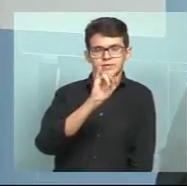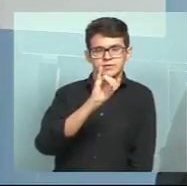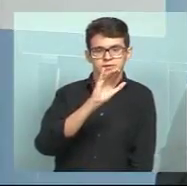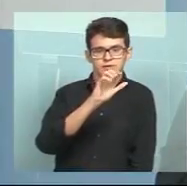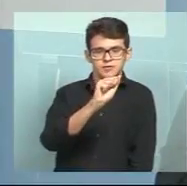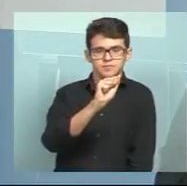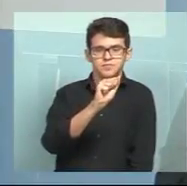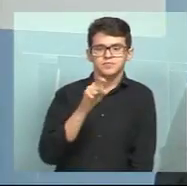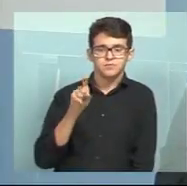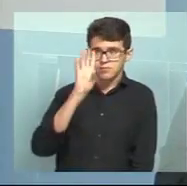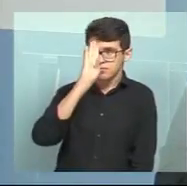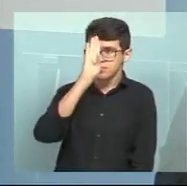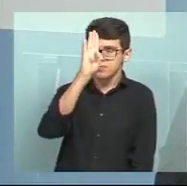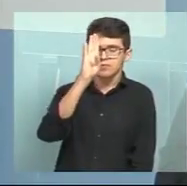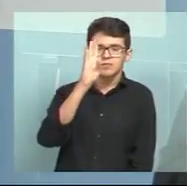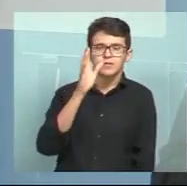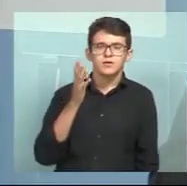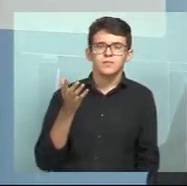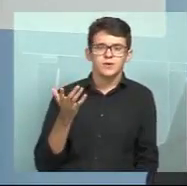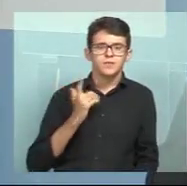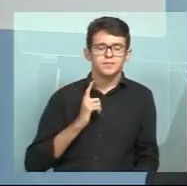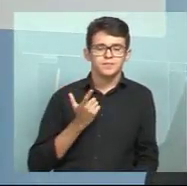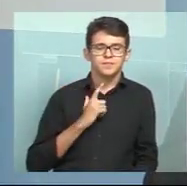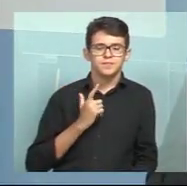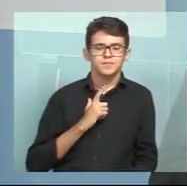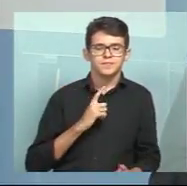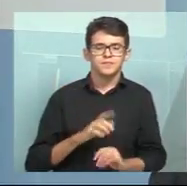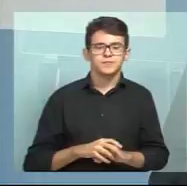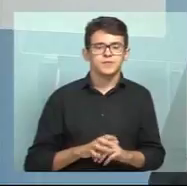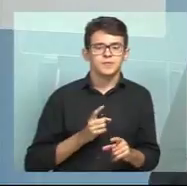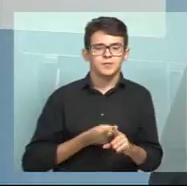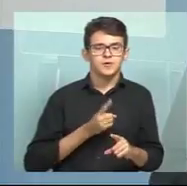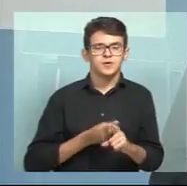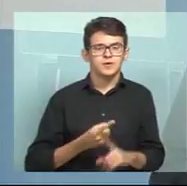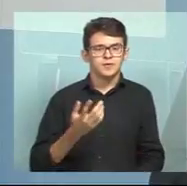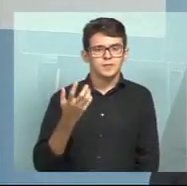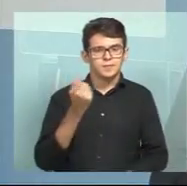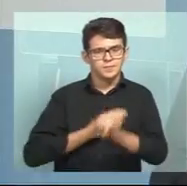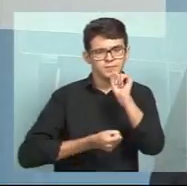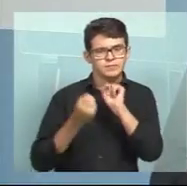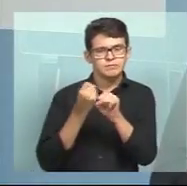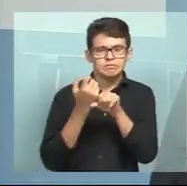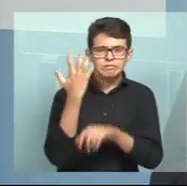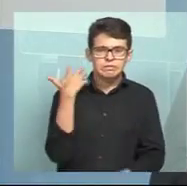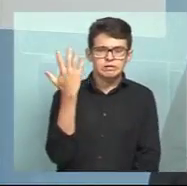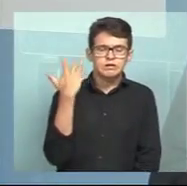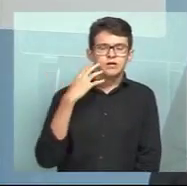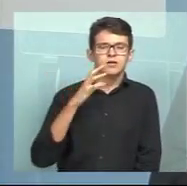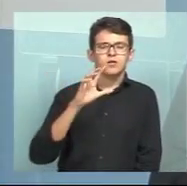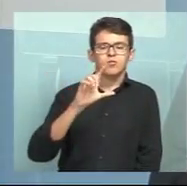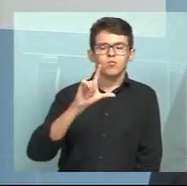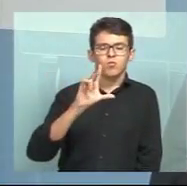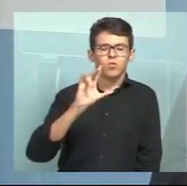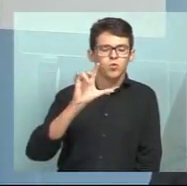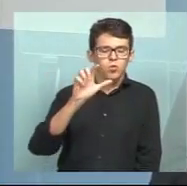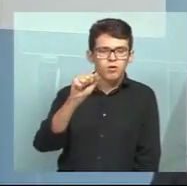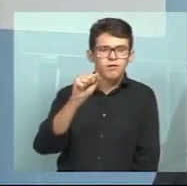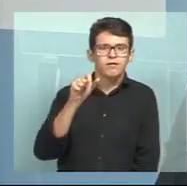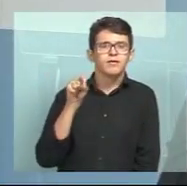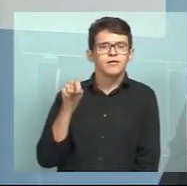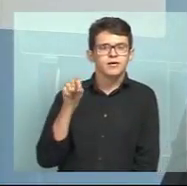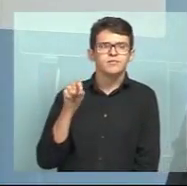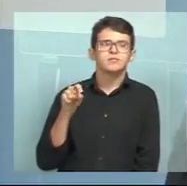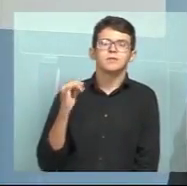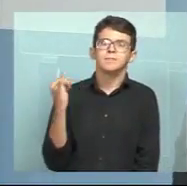for o principal. Porque o Lula foi fundamental naquele tempo no ABC Paulista, nas greves. Na própria abertura política